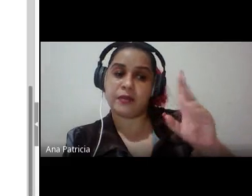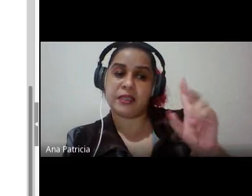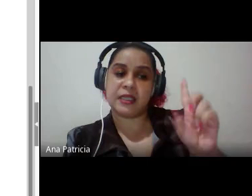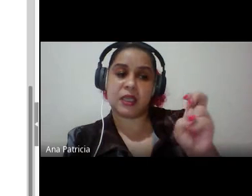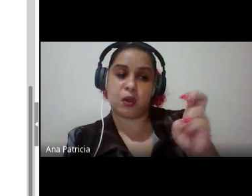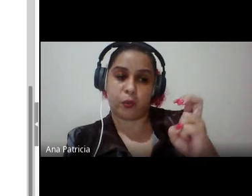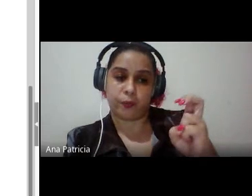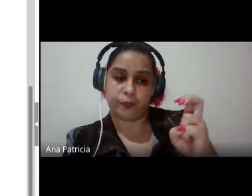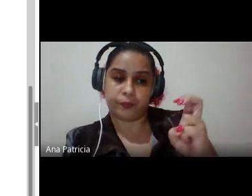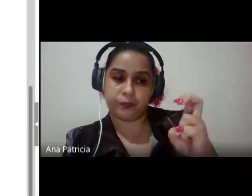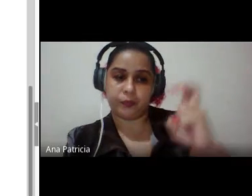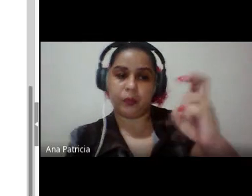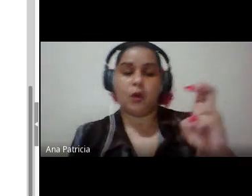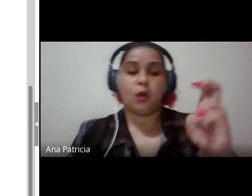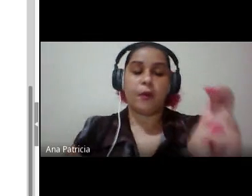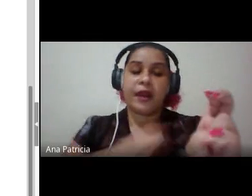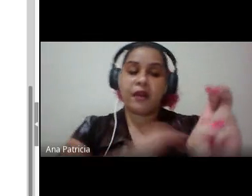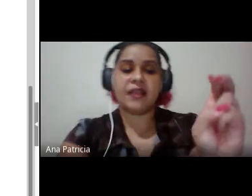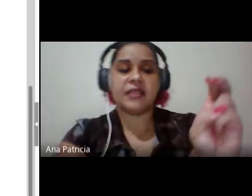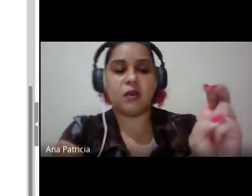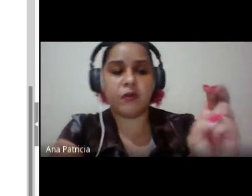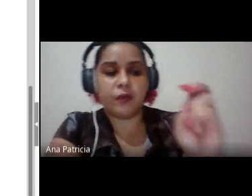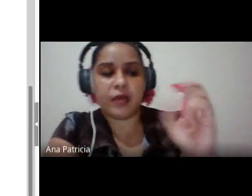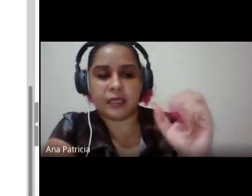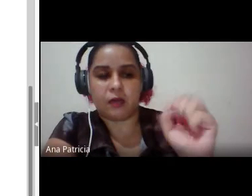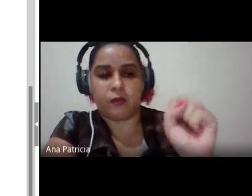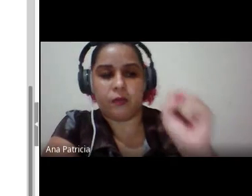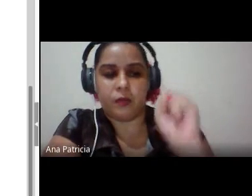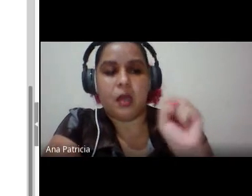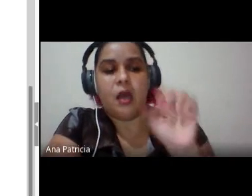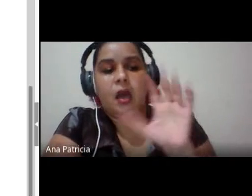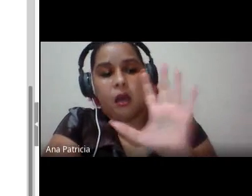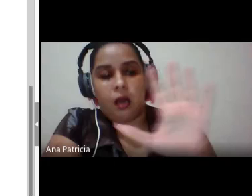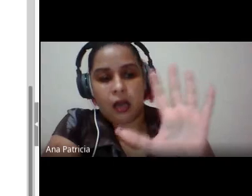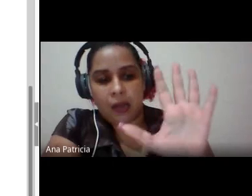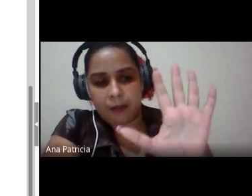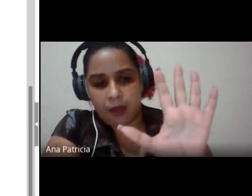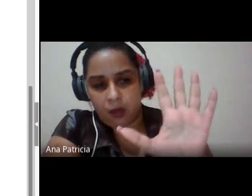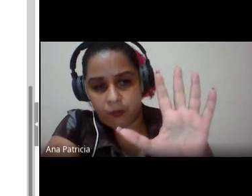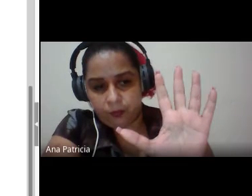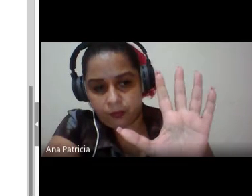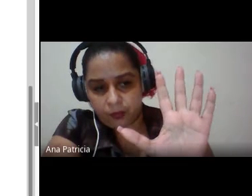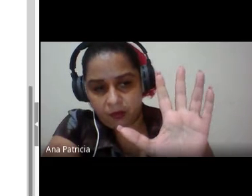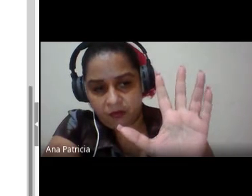número 5. Como é que eu faço essa configuração? Abra a